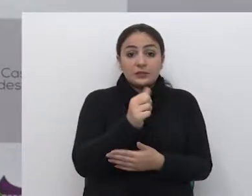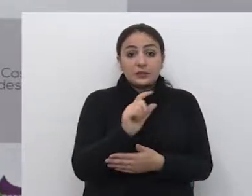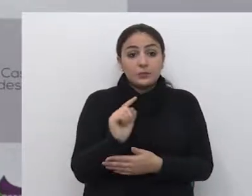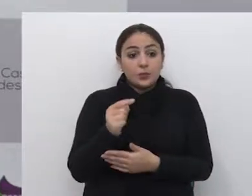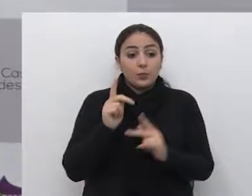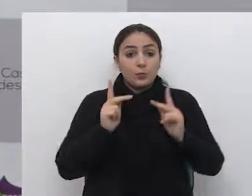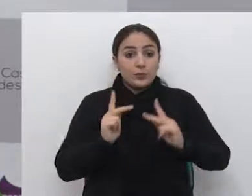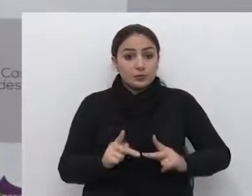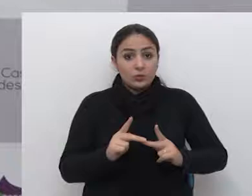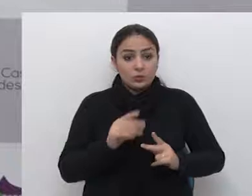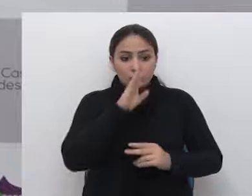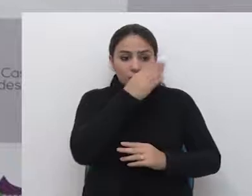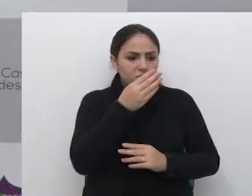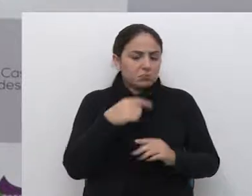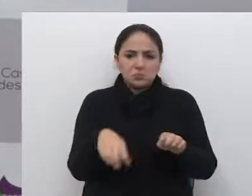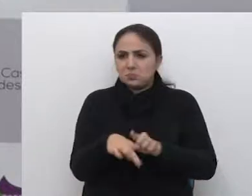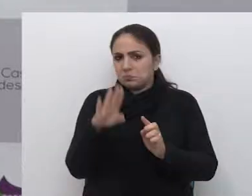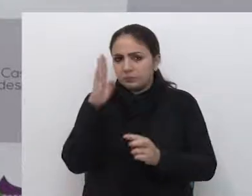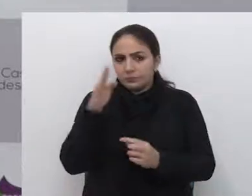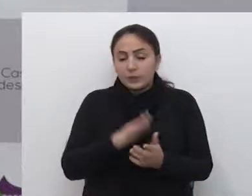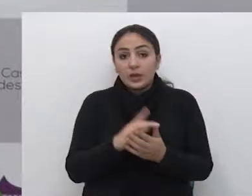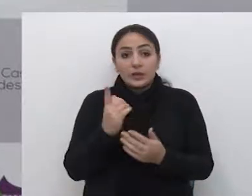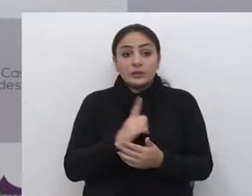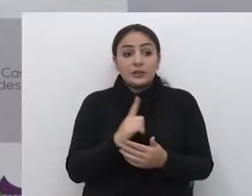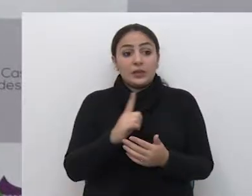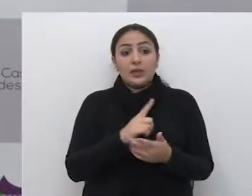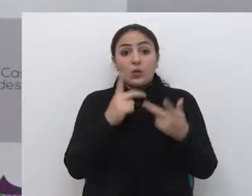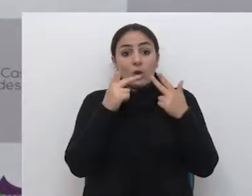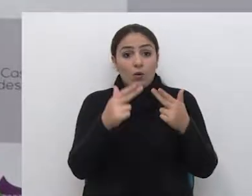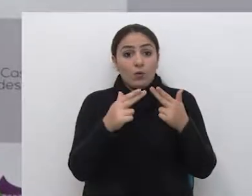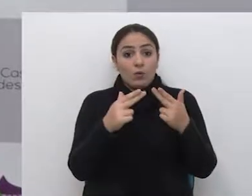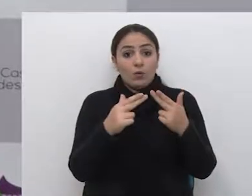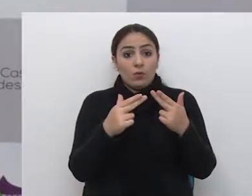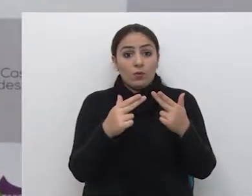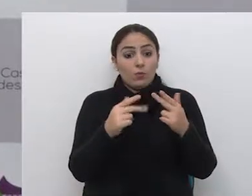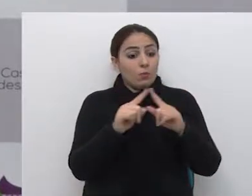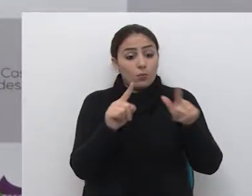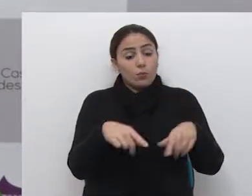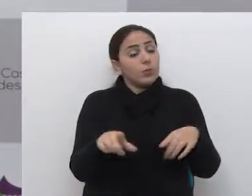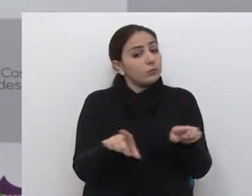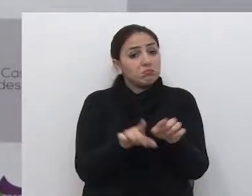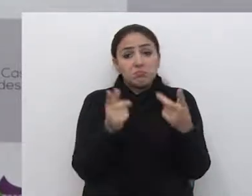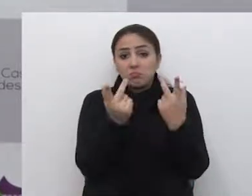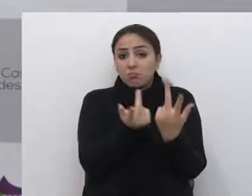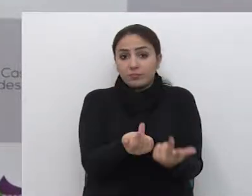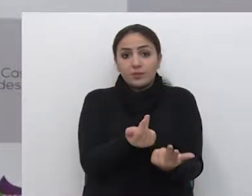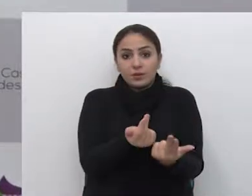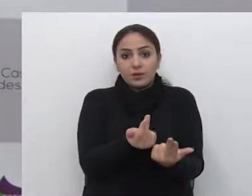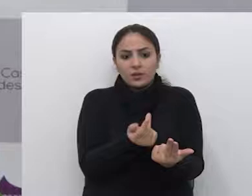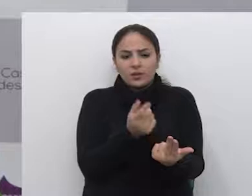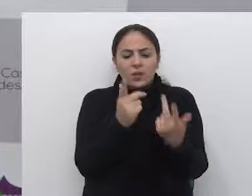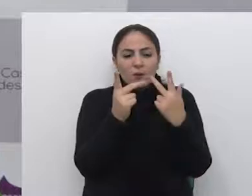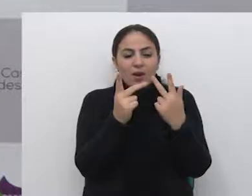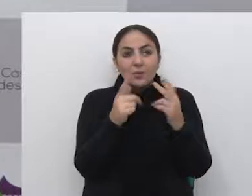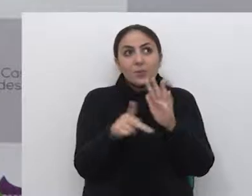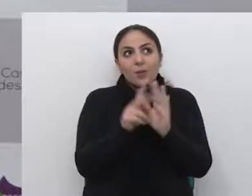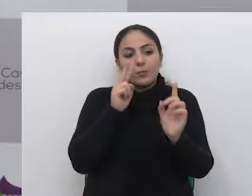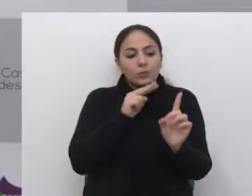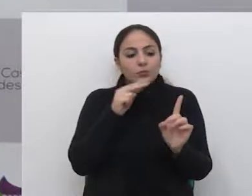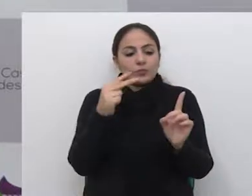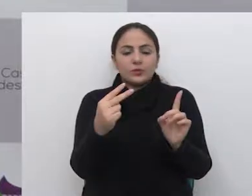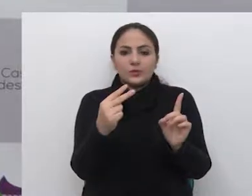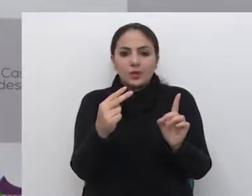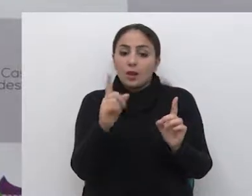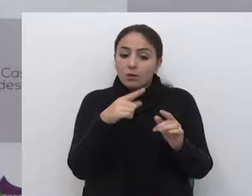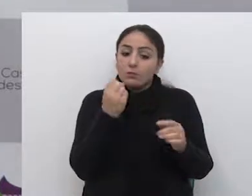pessoas, direta e indiretamente, e o Cresci ele é uma autarquia federal, ela é pública também. Então, ela não é corporativista,